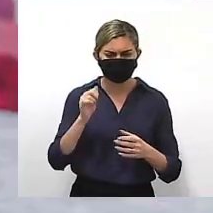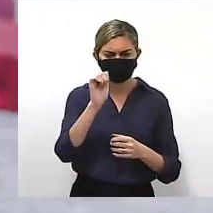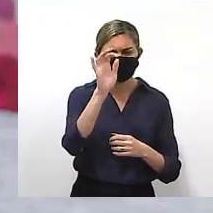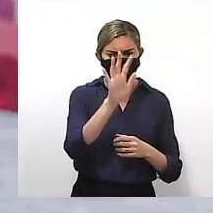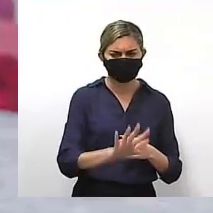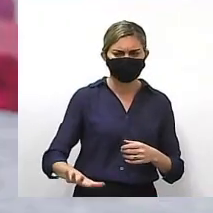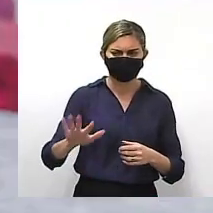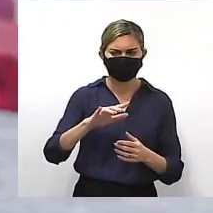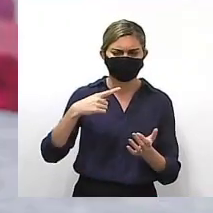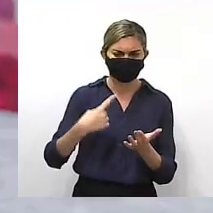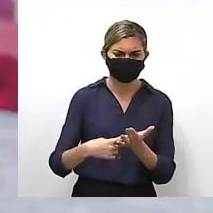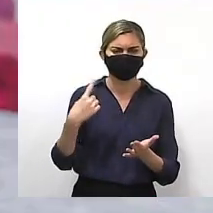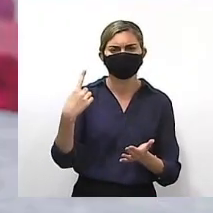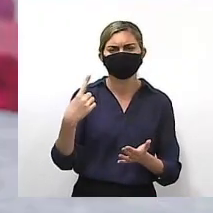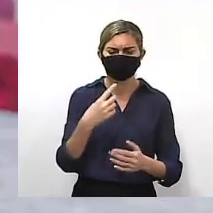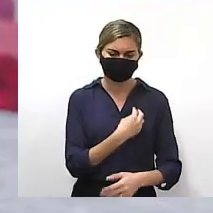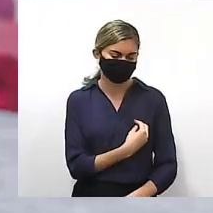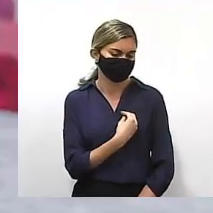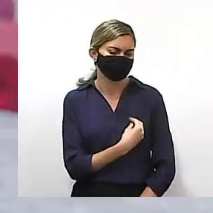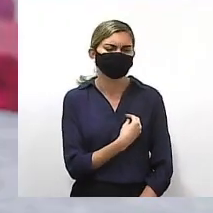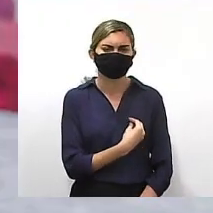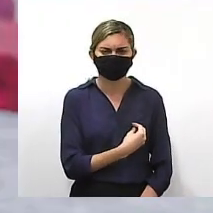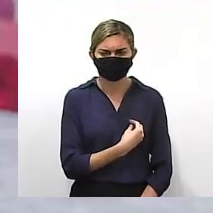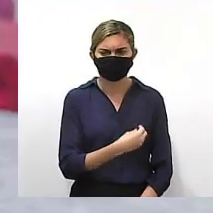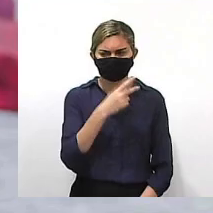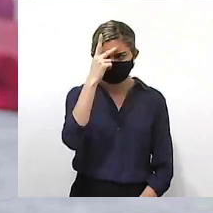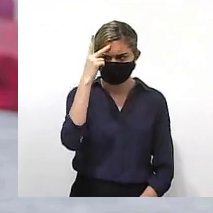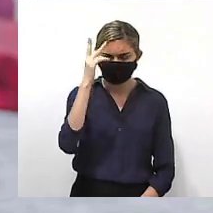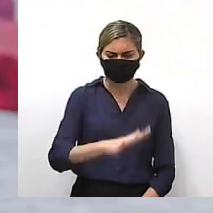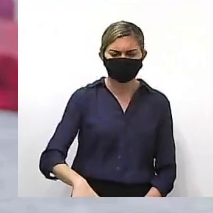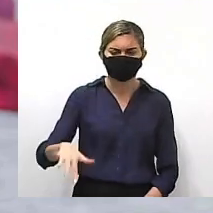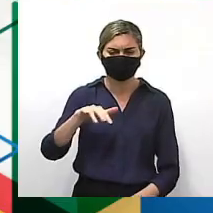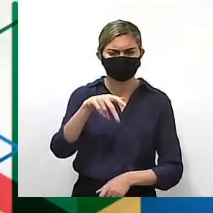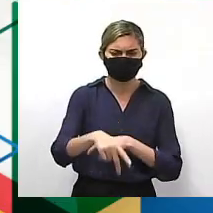Imagens que marcam a vida das pessoas.